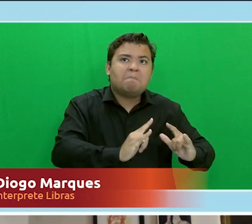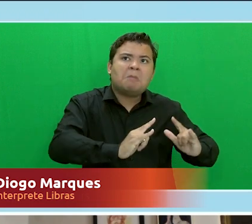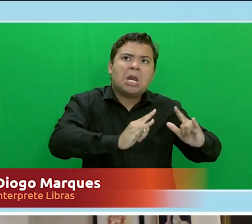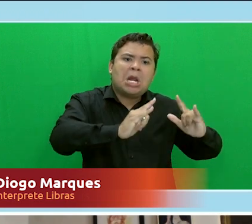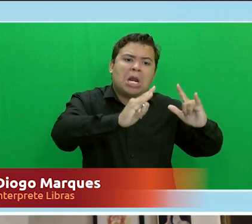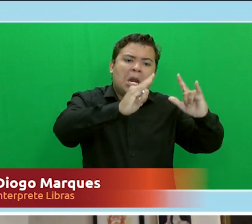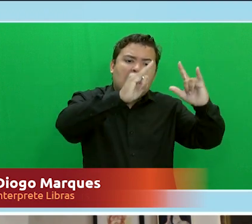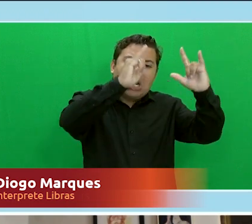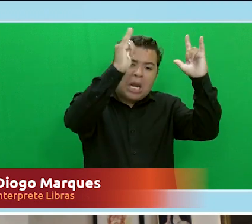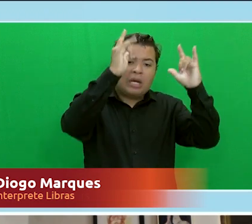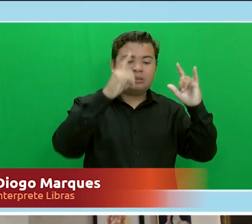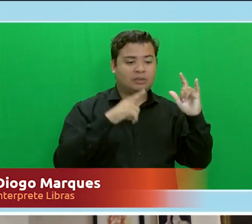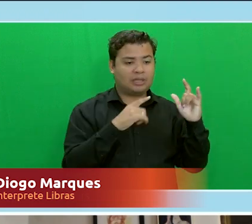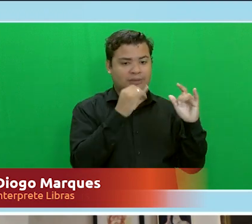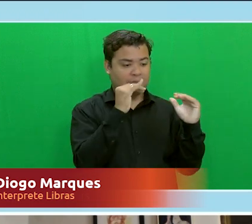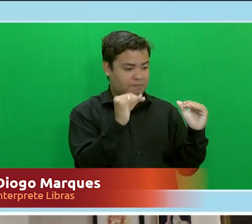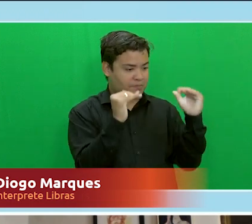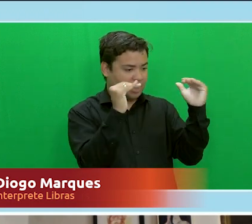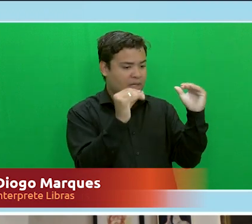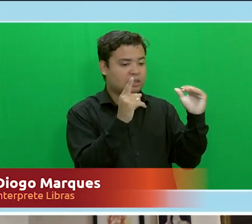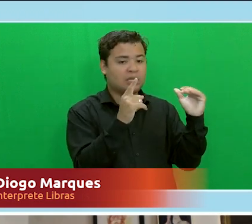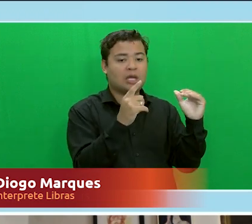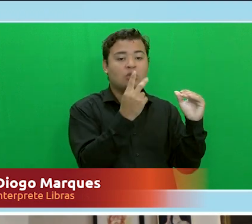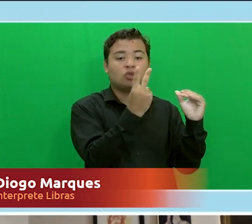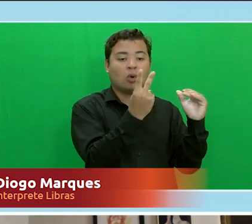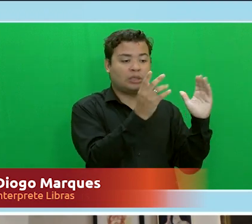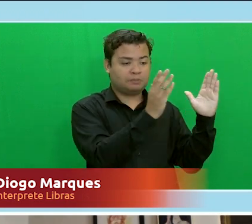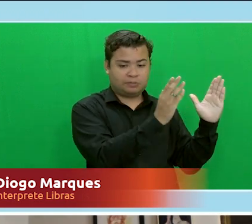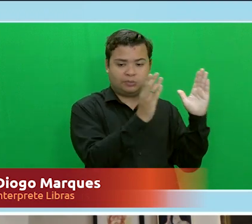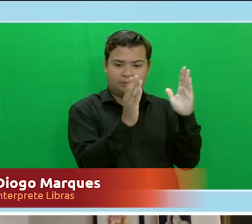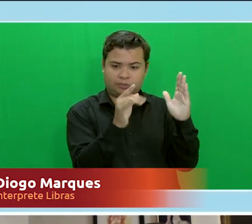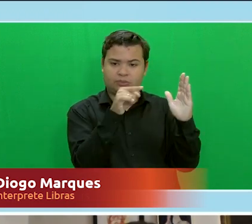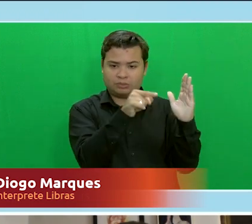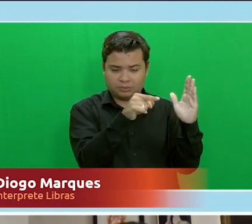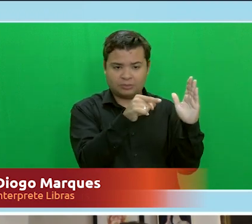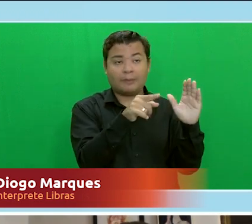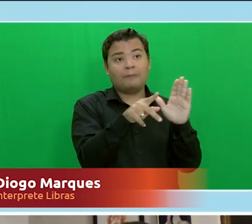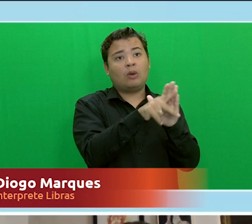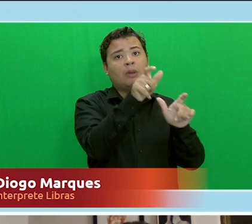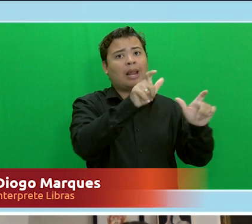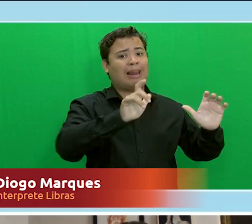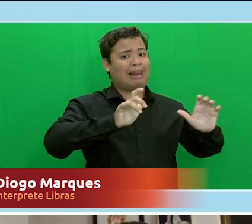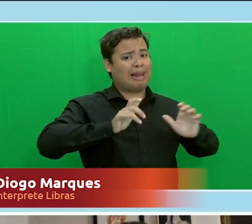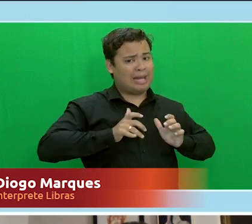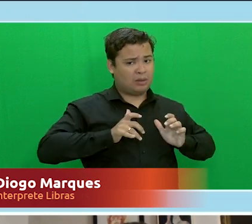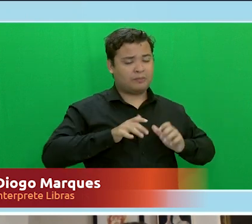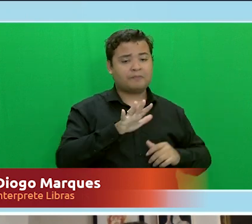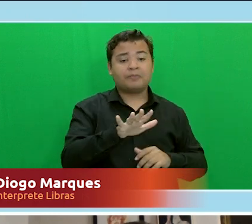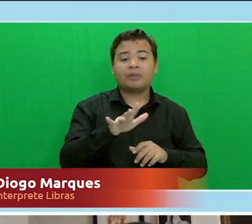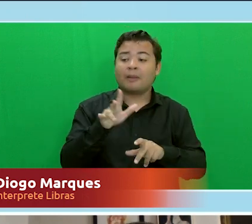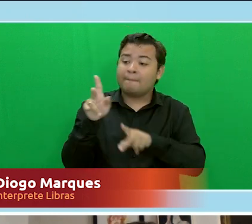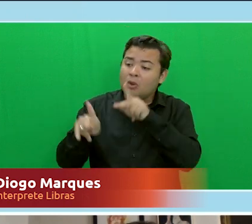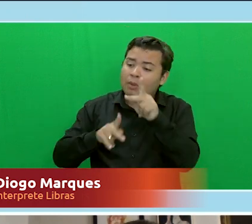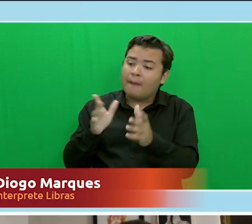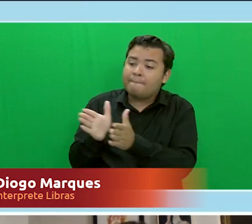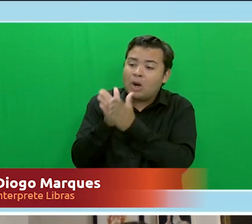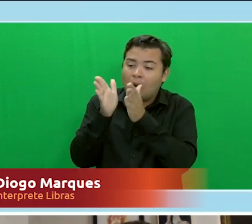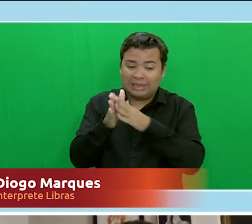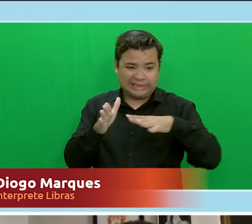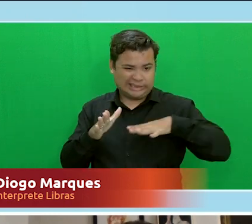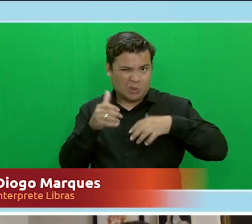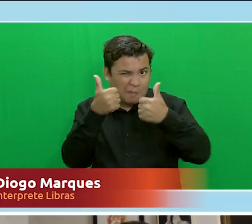prédios 1 por andar, 2 por andar no máximo, né, da alta classe, mas também uma população